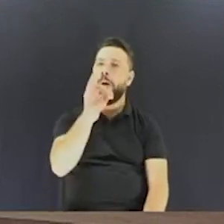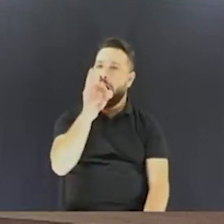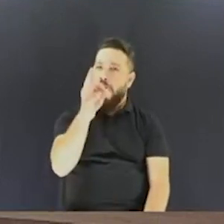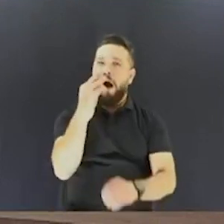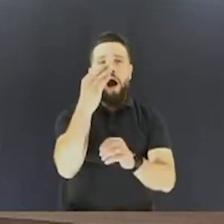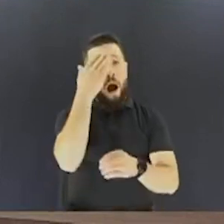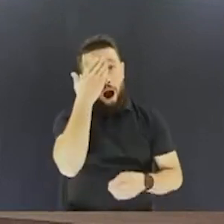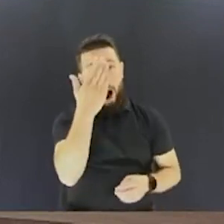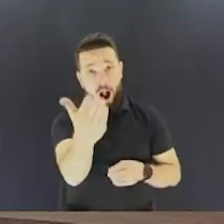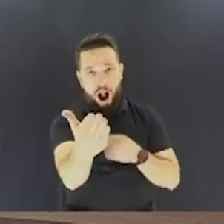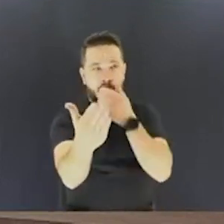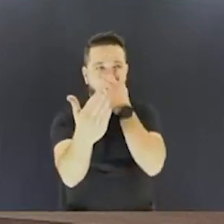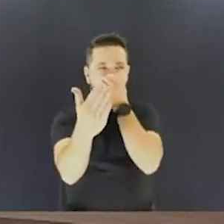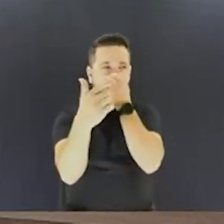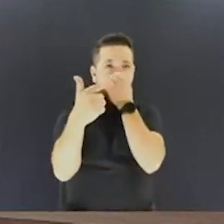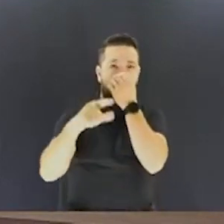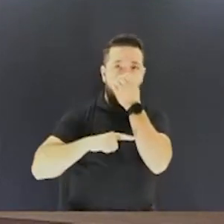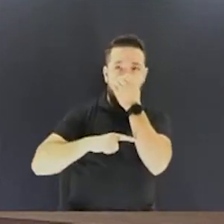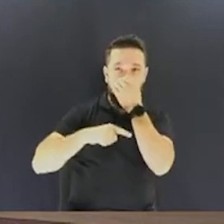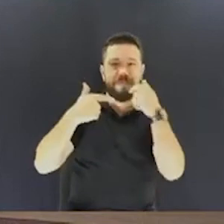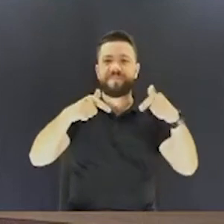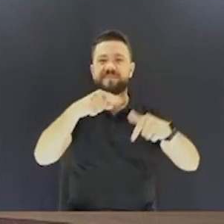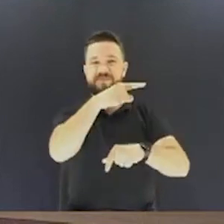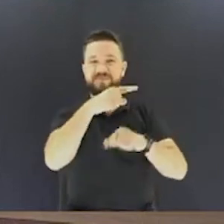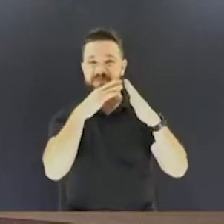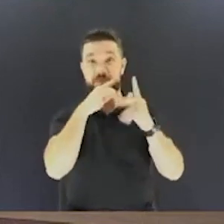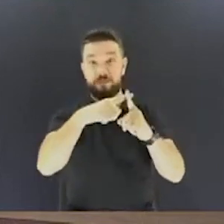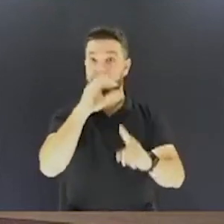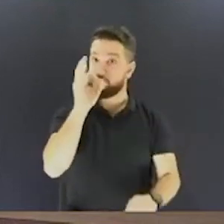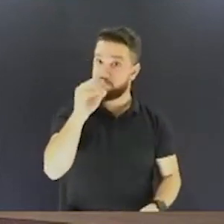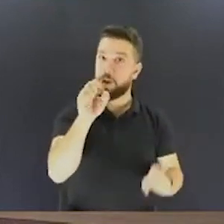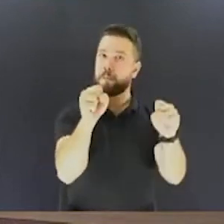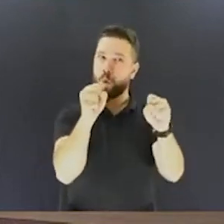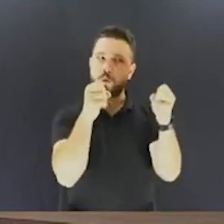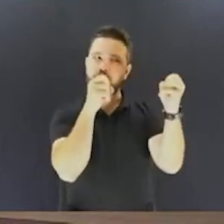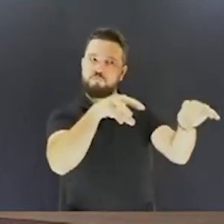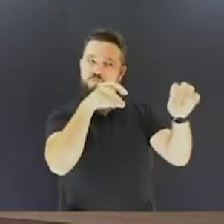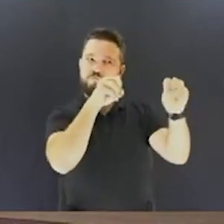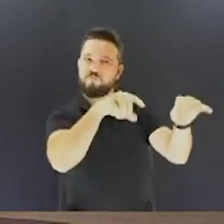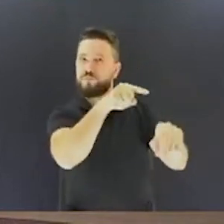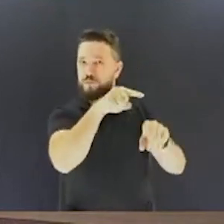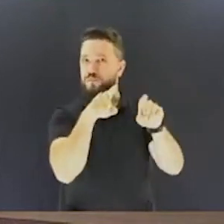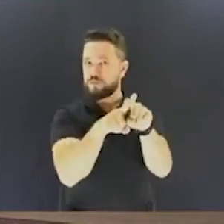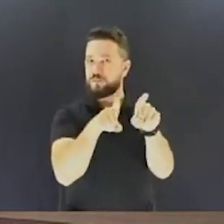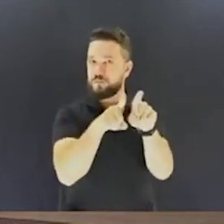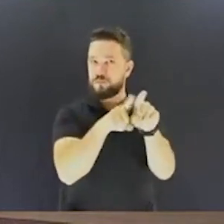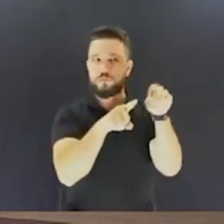trabalho nas igrejas, possa levar esse tipo de assunto também ao seu público, que o colocou aqui de uma